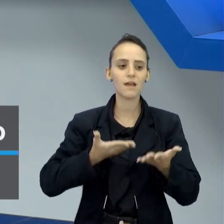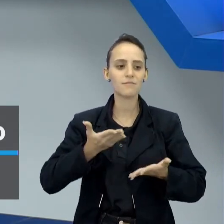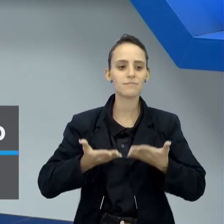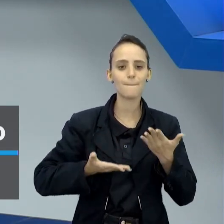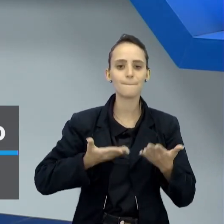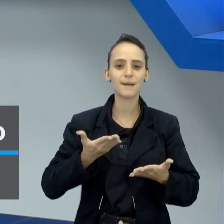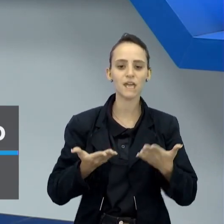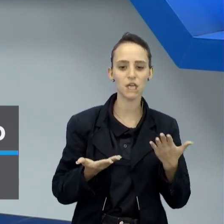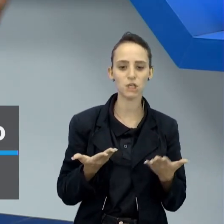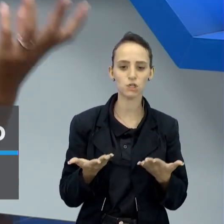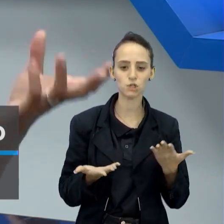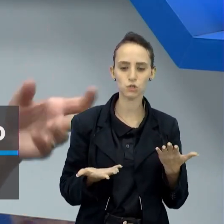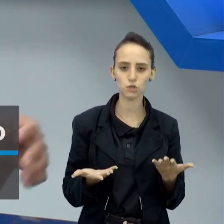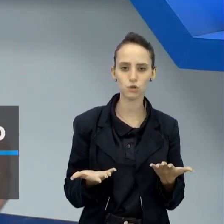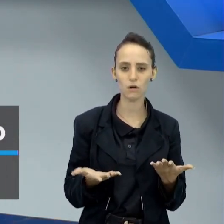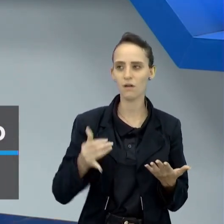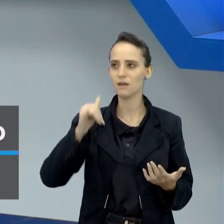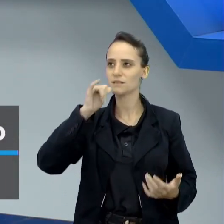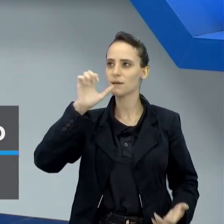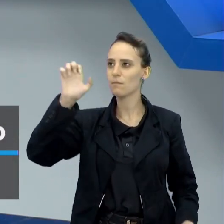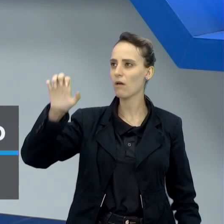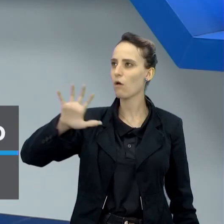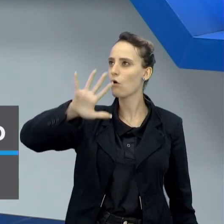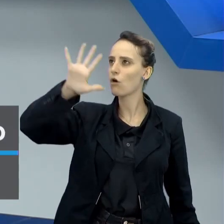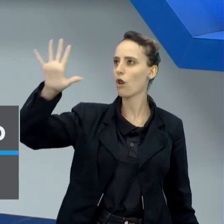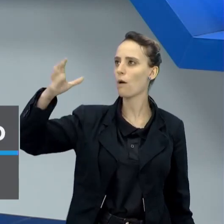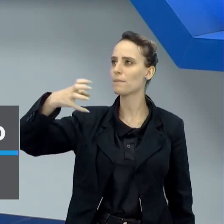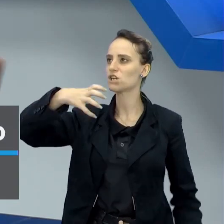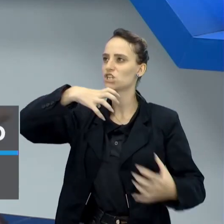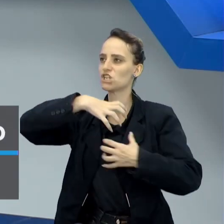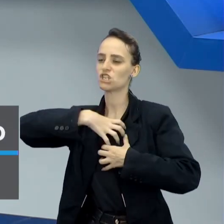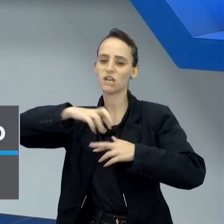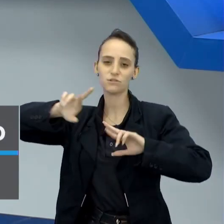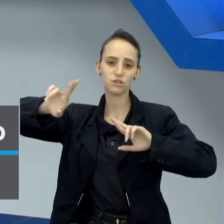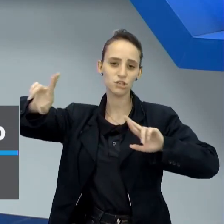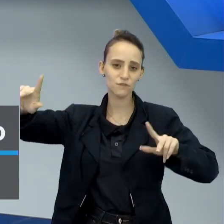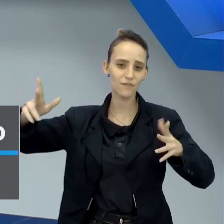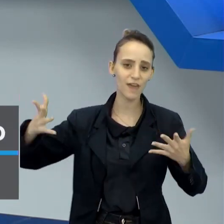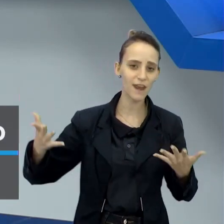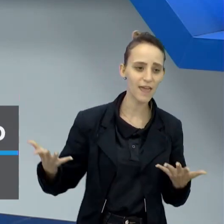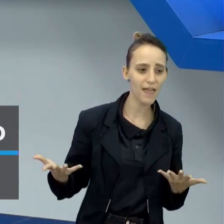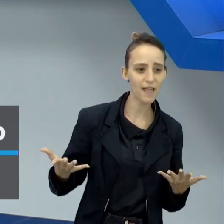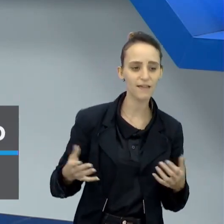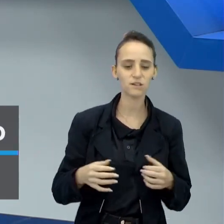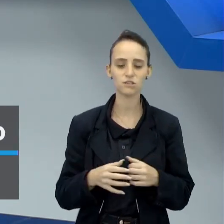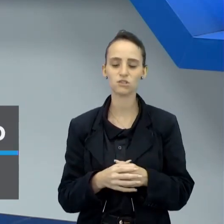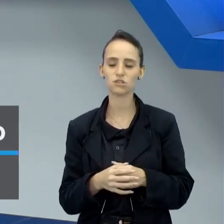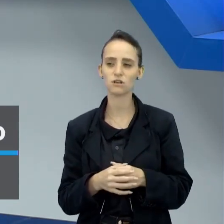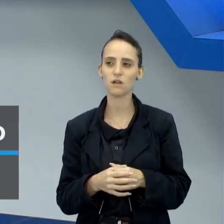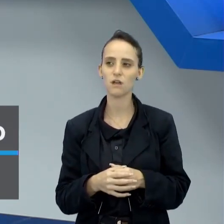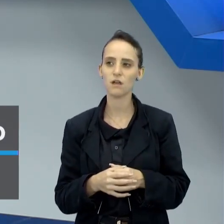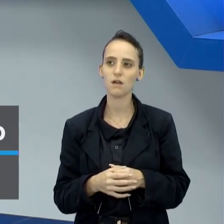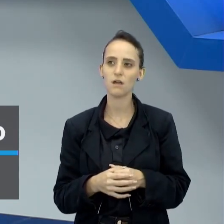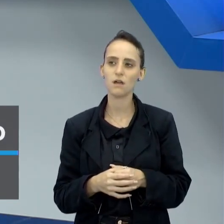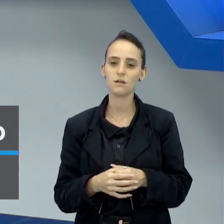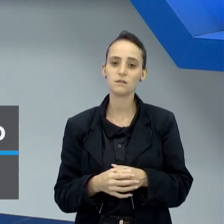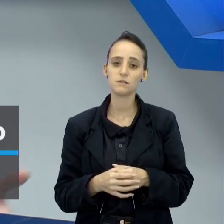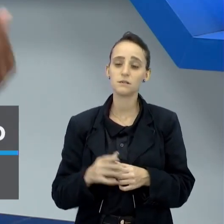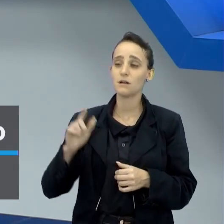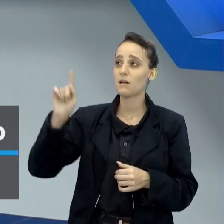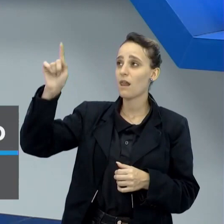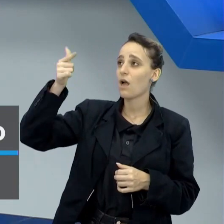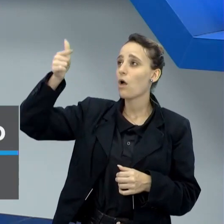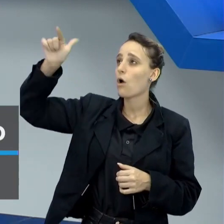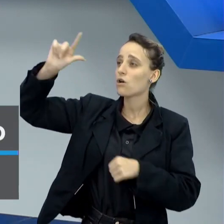determinadas partes da Europa, dos Estados Unidos, de países que se entendem como economicamente mais desenvolvidos,